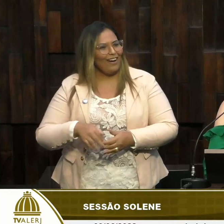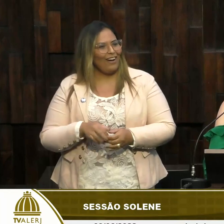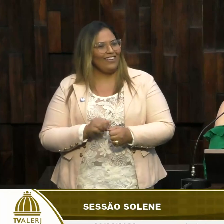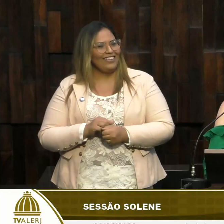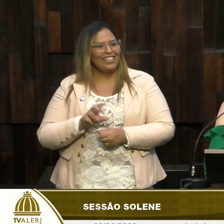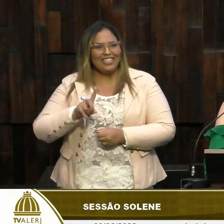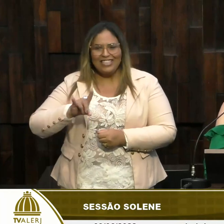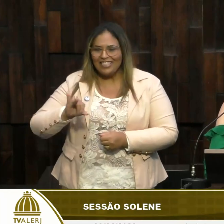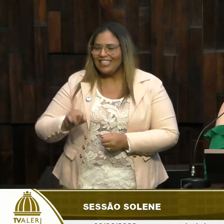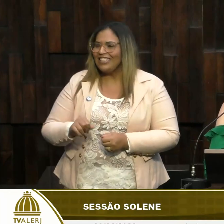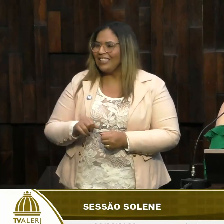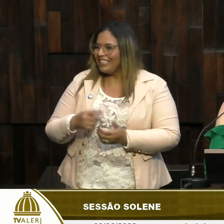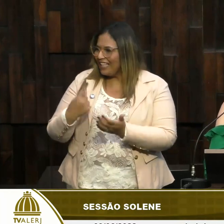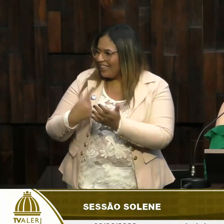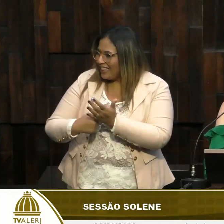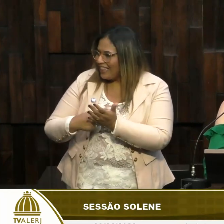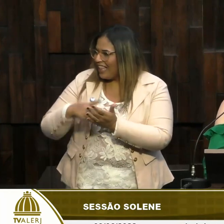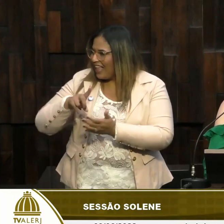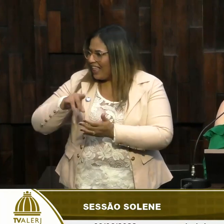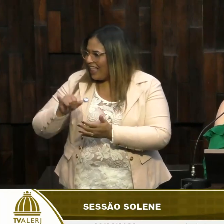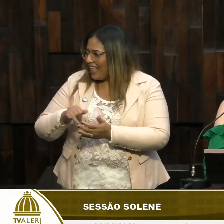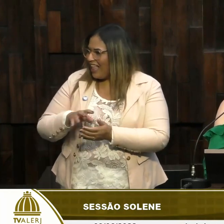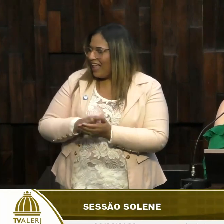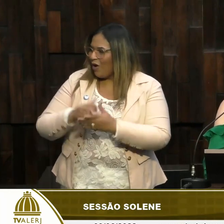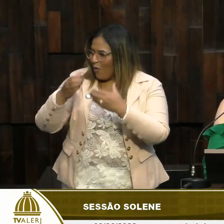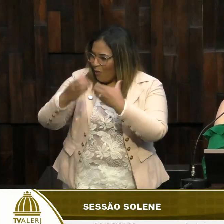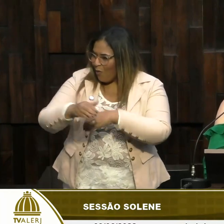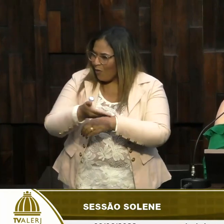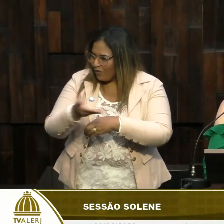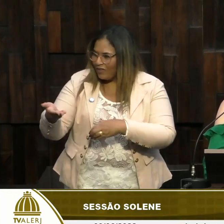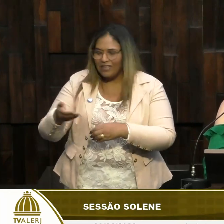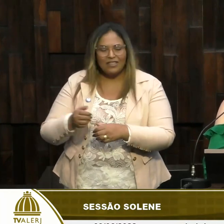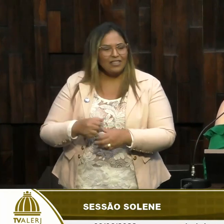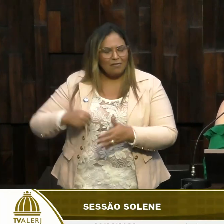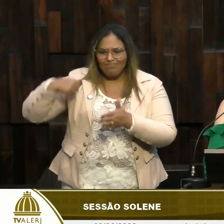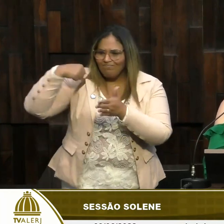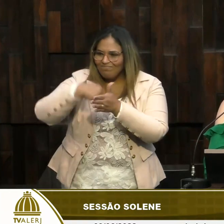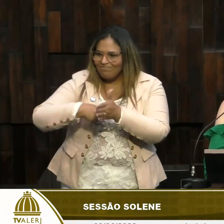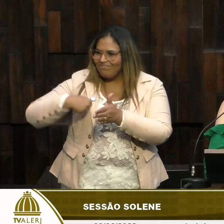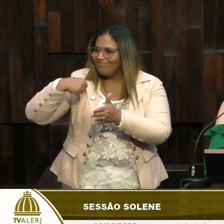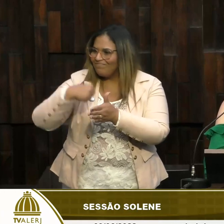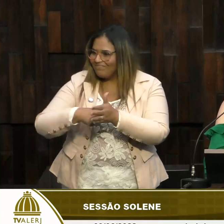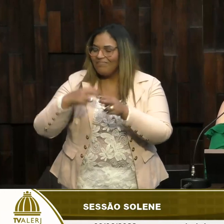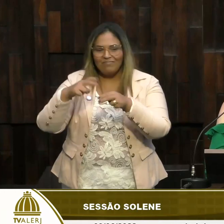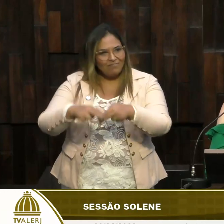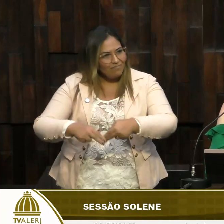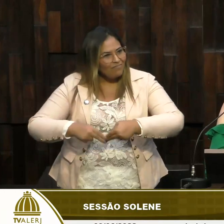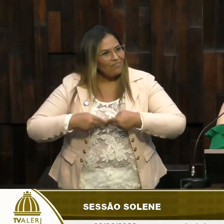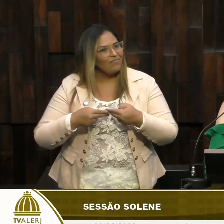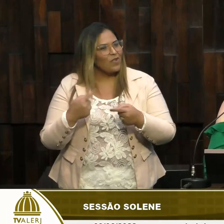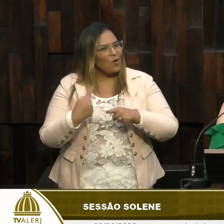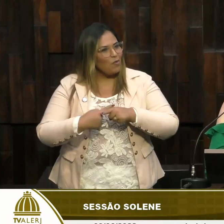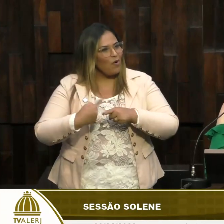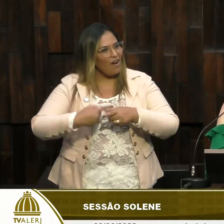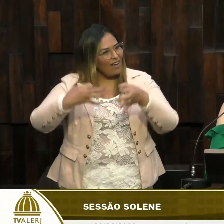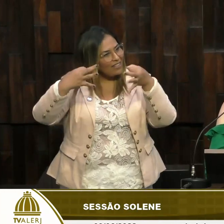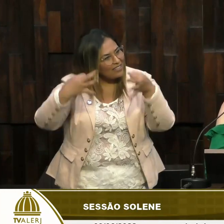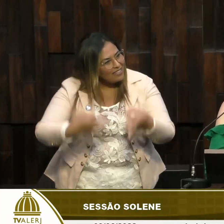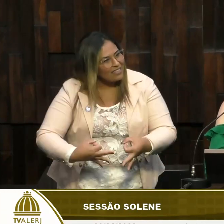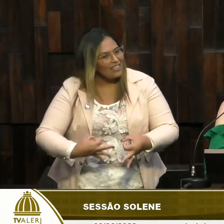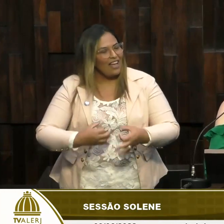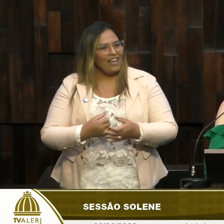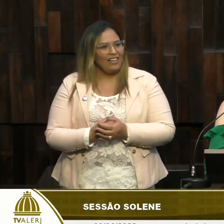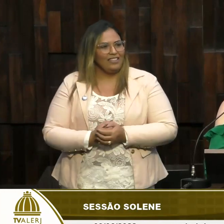do prazo de validade do concurso de vocês, eu vou estar com vocês para brigar por essa causa, porque é uma causa justa. Plantar